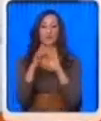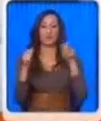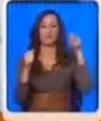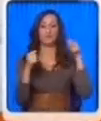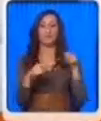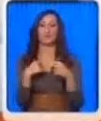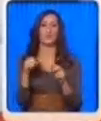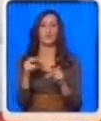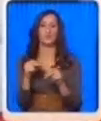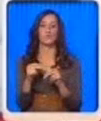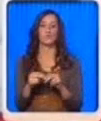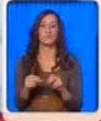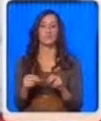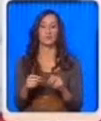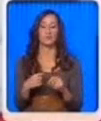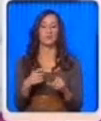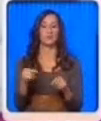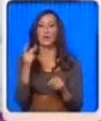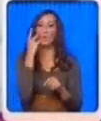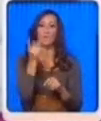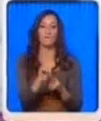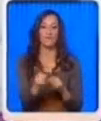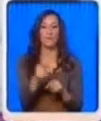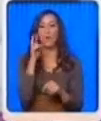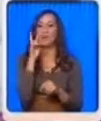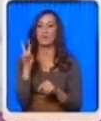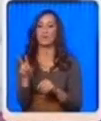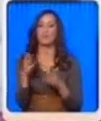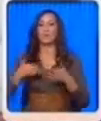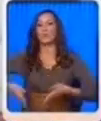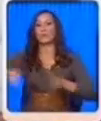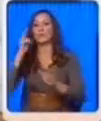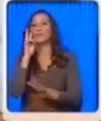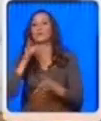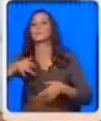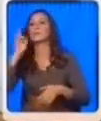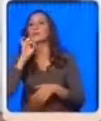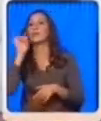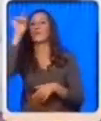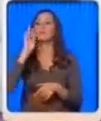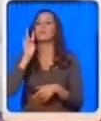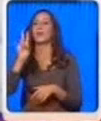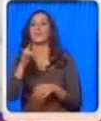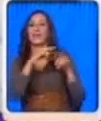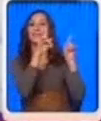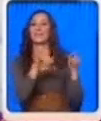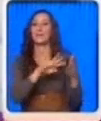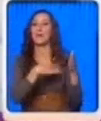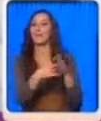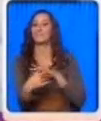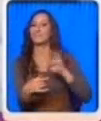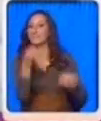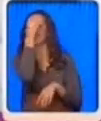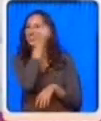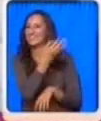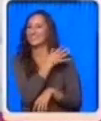nunca passava. À entrada da porta tem também lá uma viam, tabela. Também não viam, olhavam para o lado do corredor, para as raparigas, não viam a tabela. É que ainda por cima os bailarinos, a maior